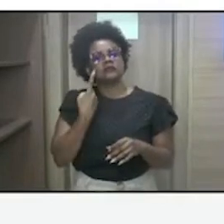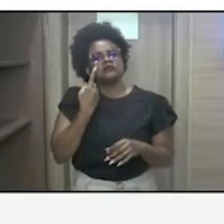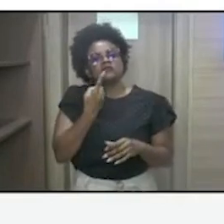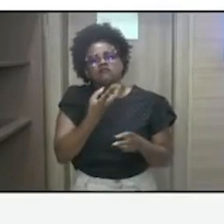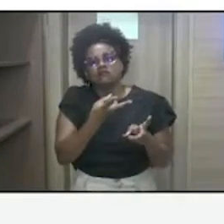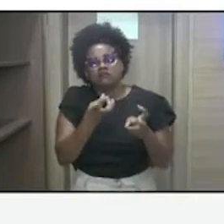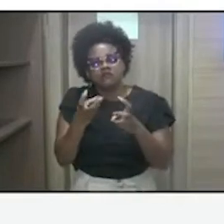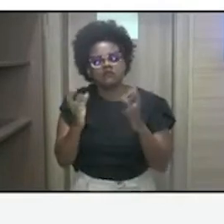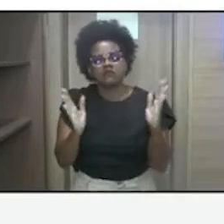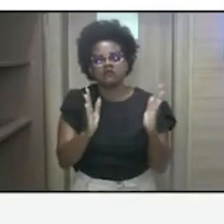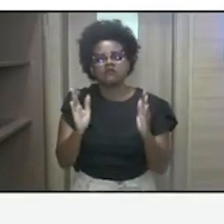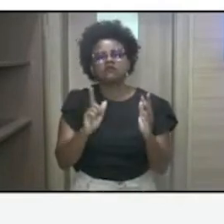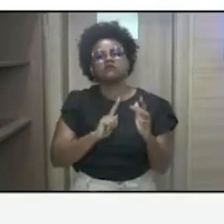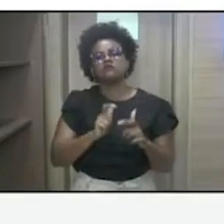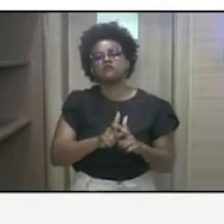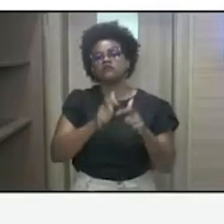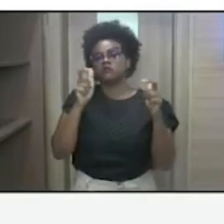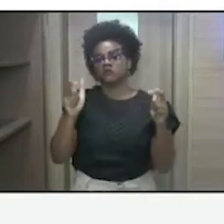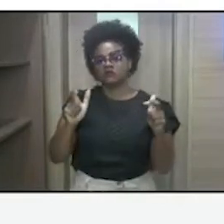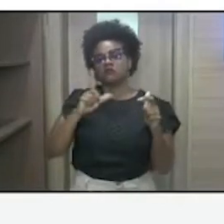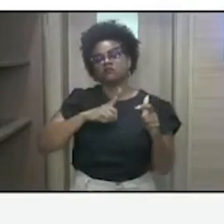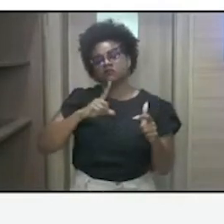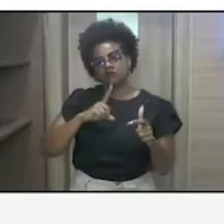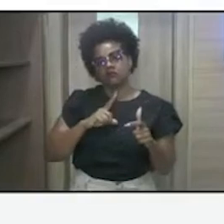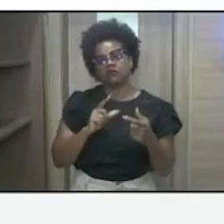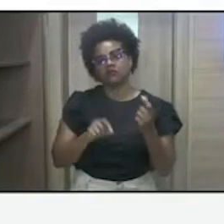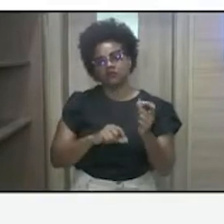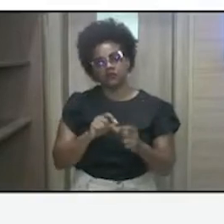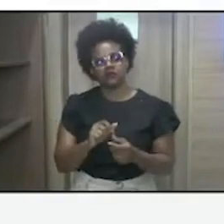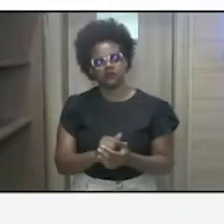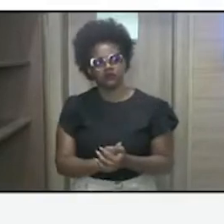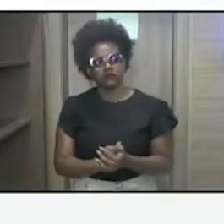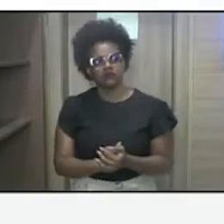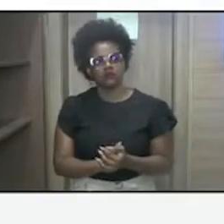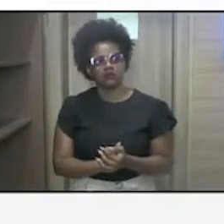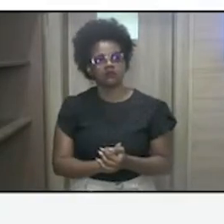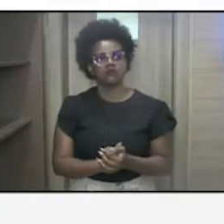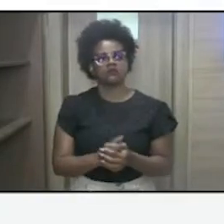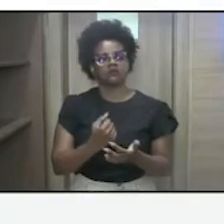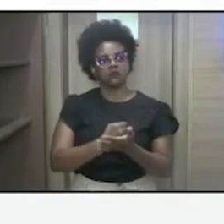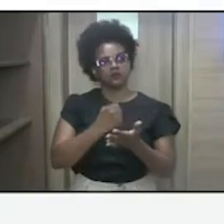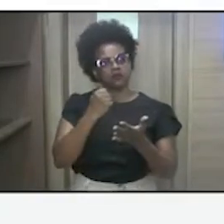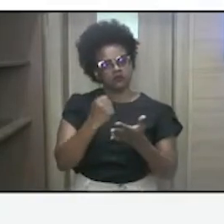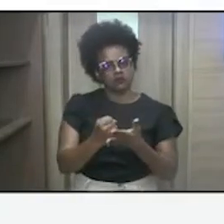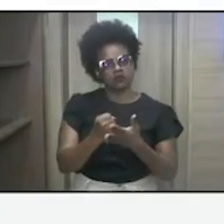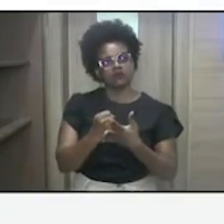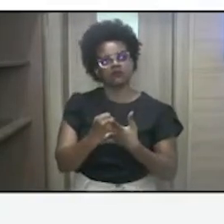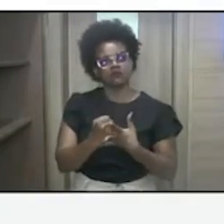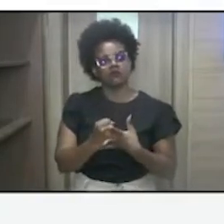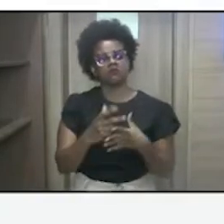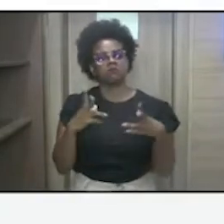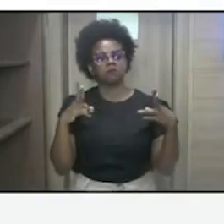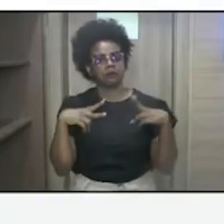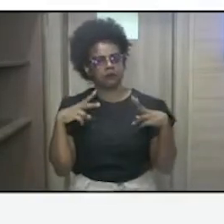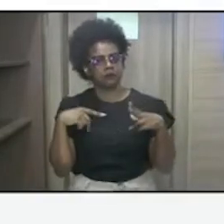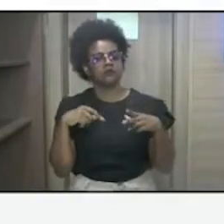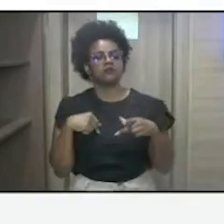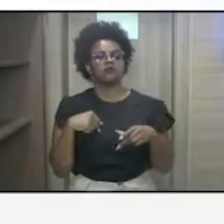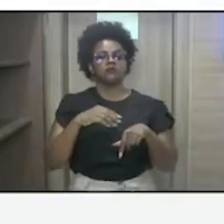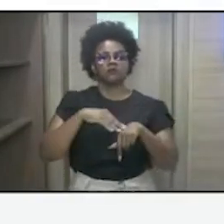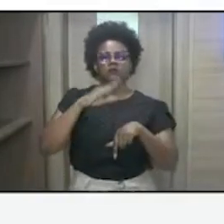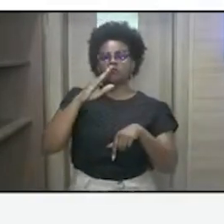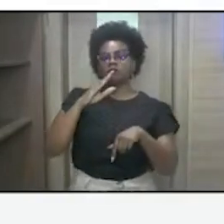nesse período? Né? Há um aumento expressivo da oferta de contratos com entes privados, aumentando mais